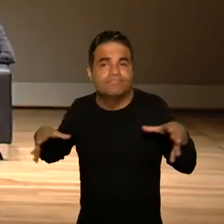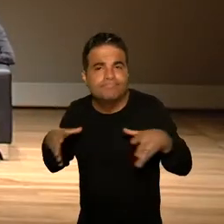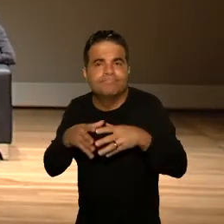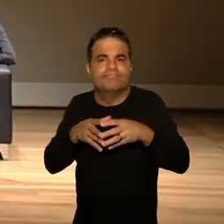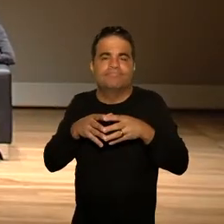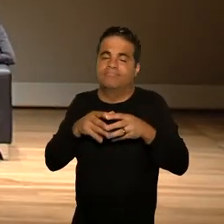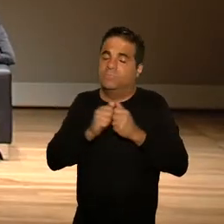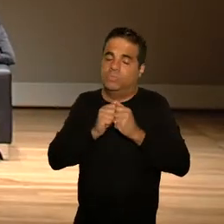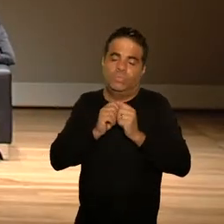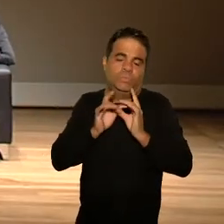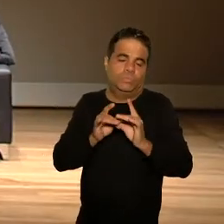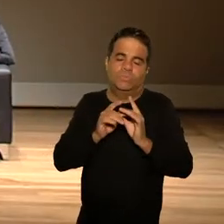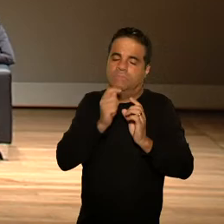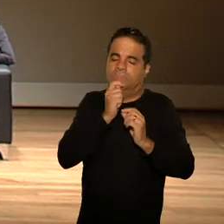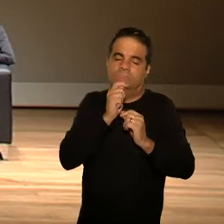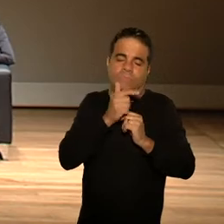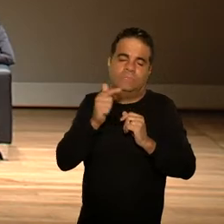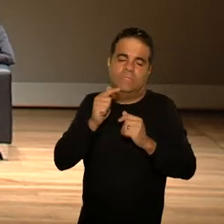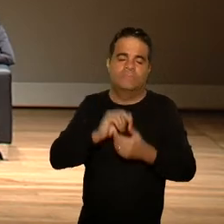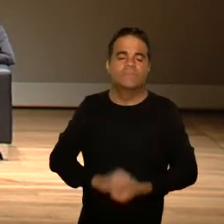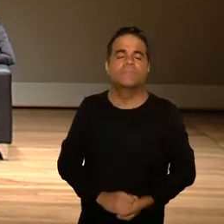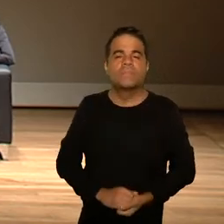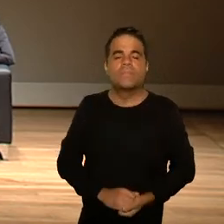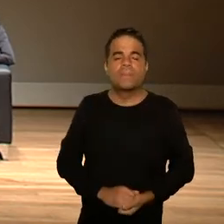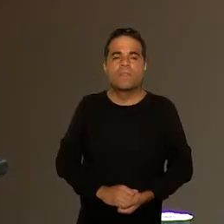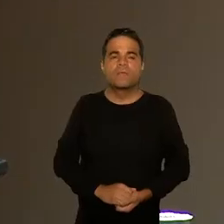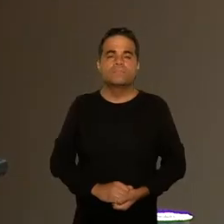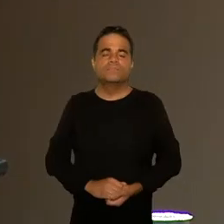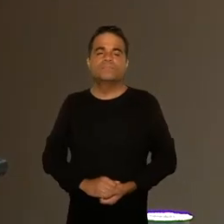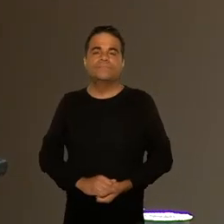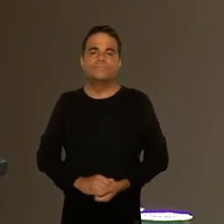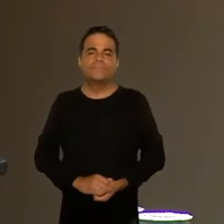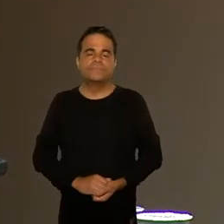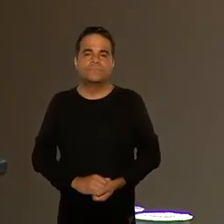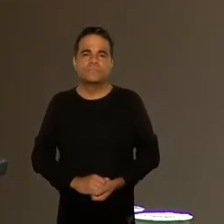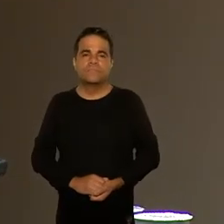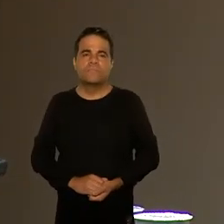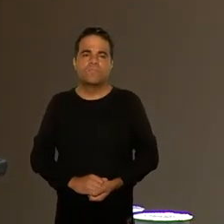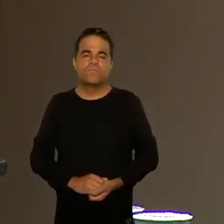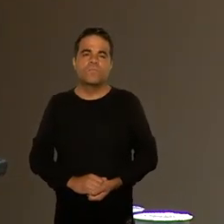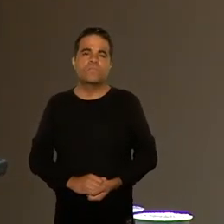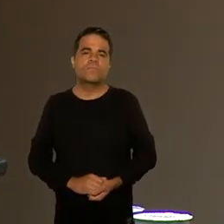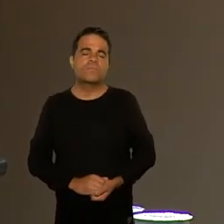harmônica é pois é agora o conflito